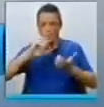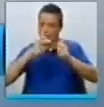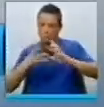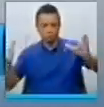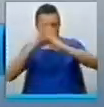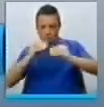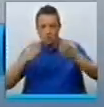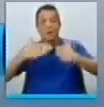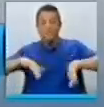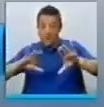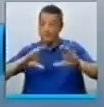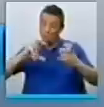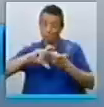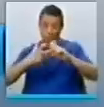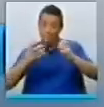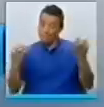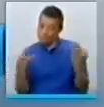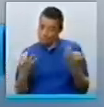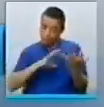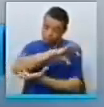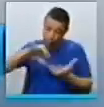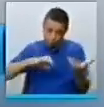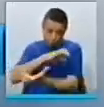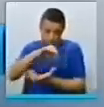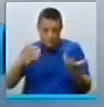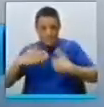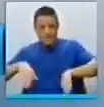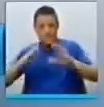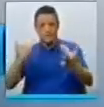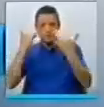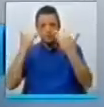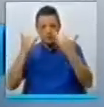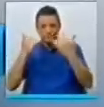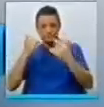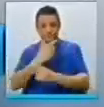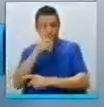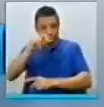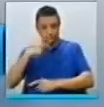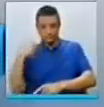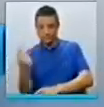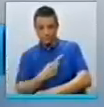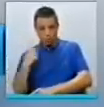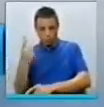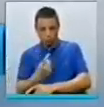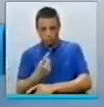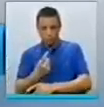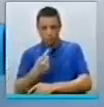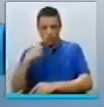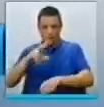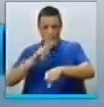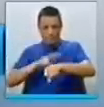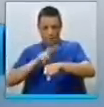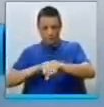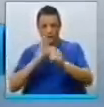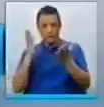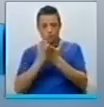mas que é problemática E é porque tem sido tem sido noticiado e temos que nos confrontar o que também para nós e enquanto dirigentes de